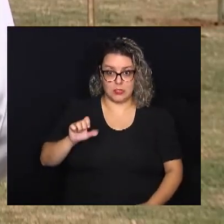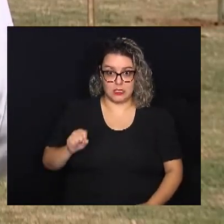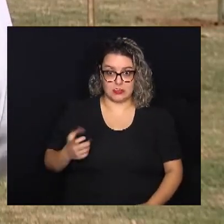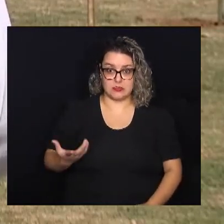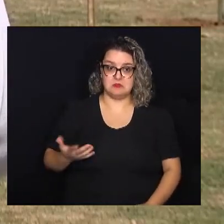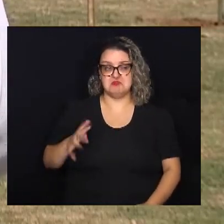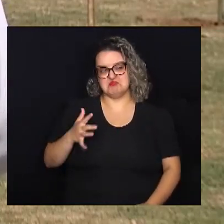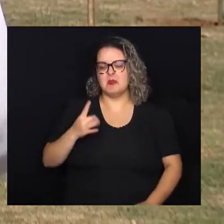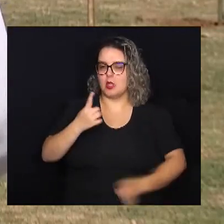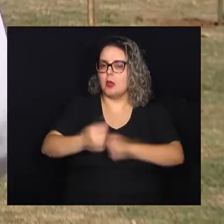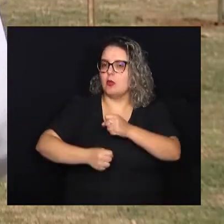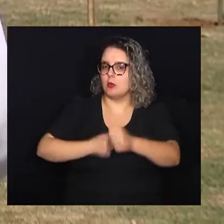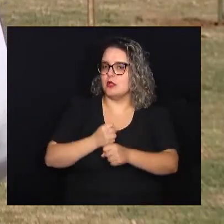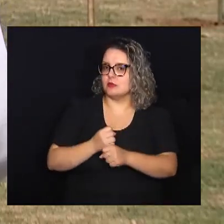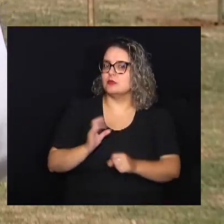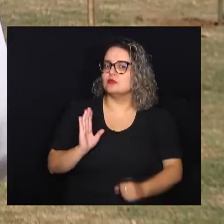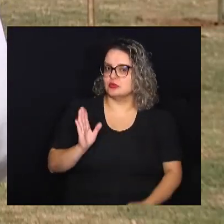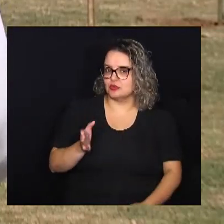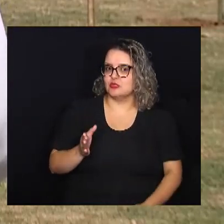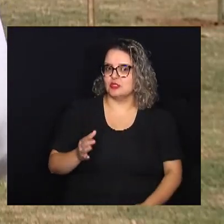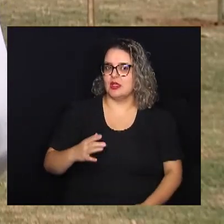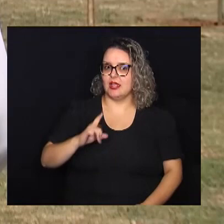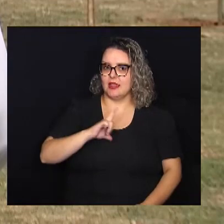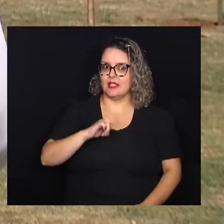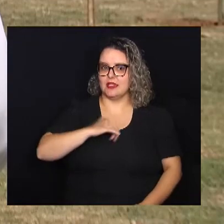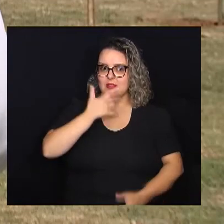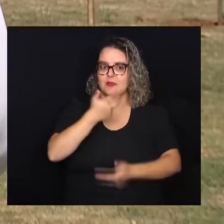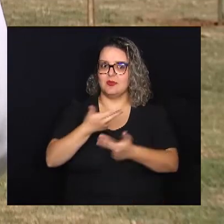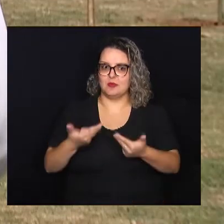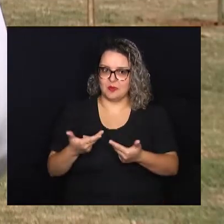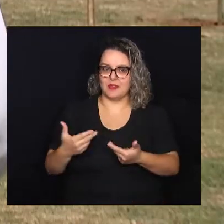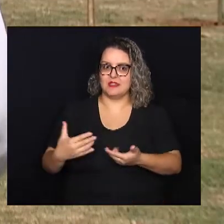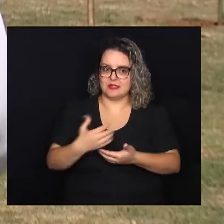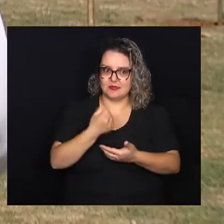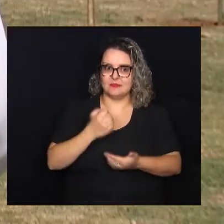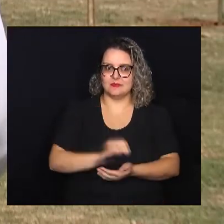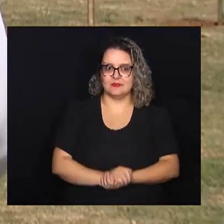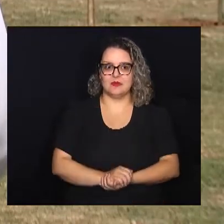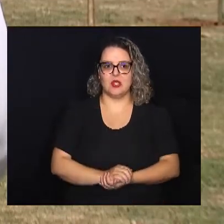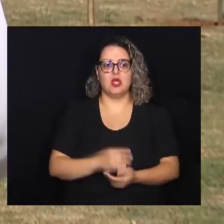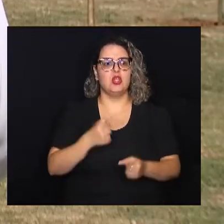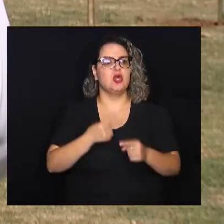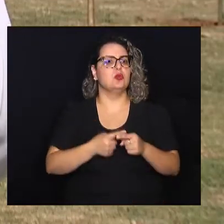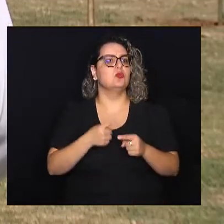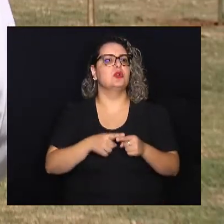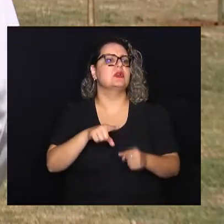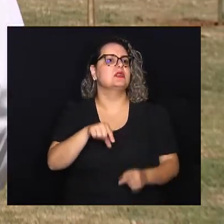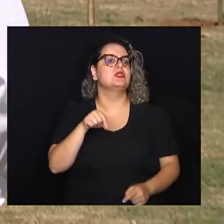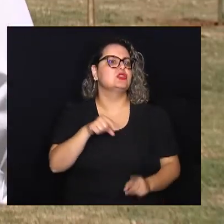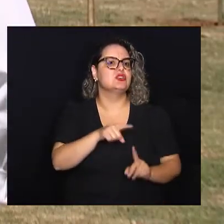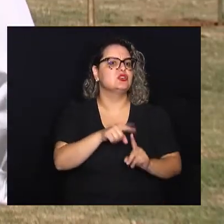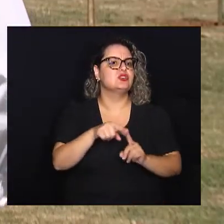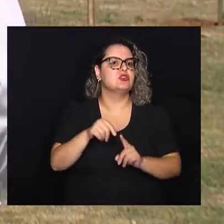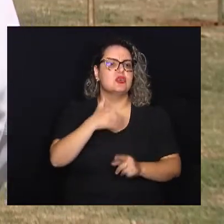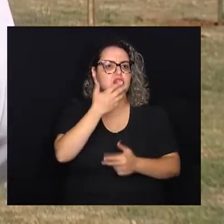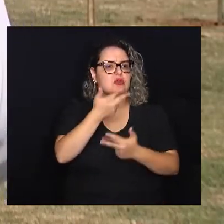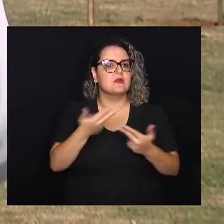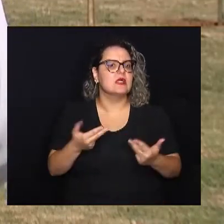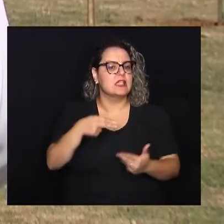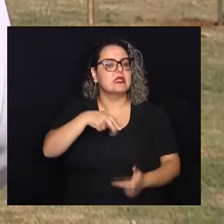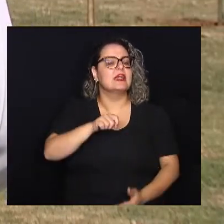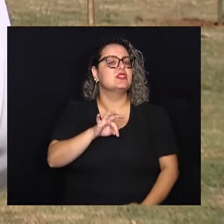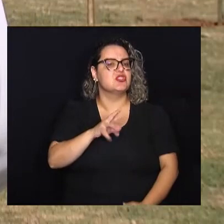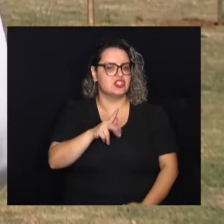em torno de um ano já esteja dando frutos para serem colhidos E por que a escolha de espécie S frutíferas nativas